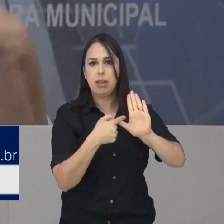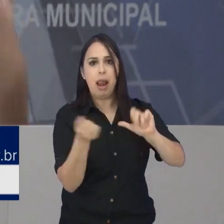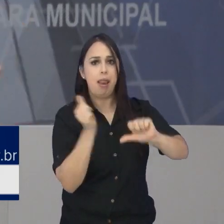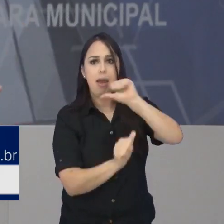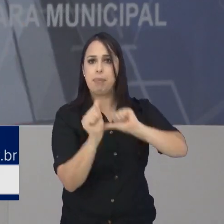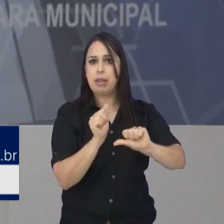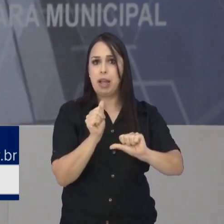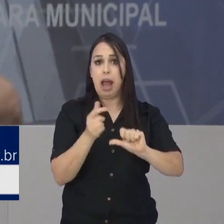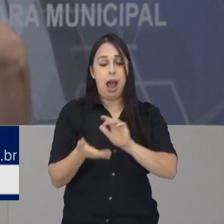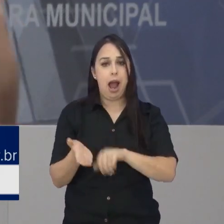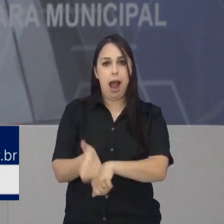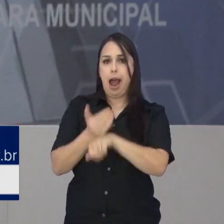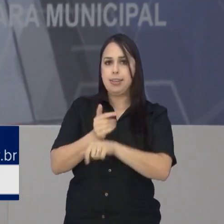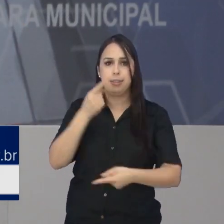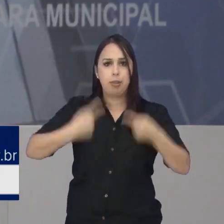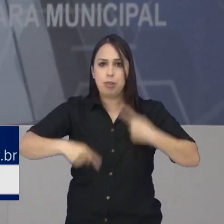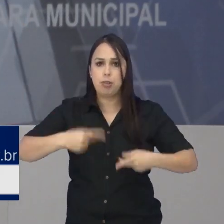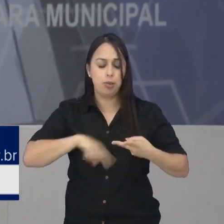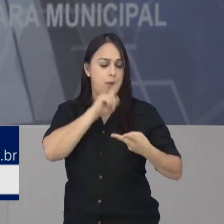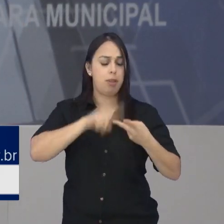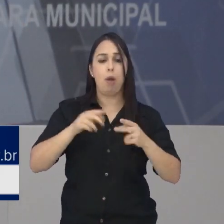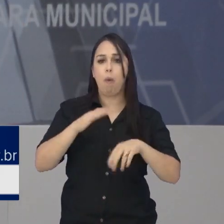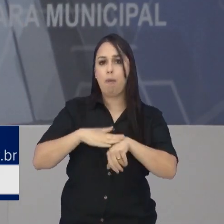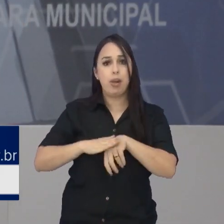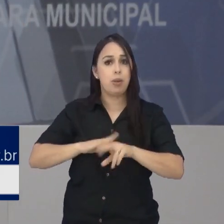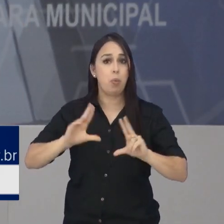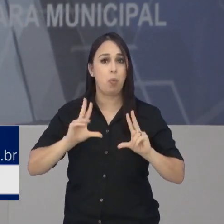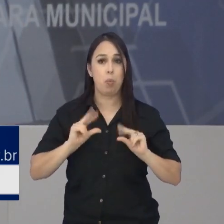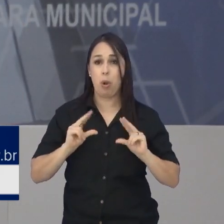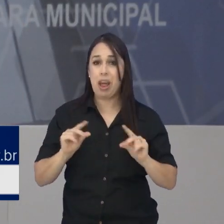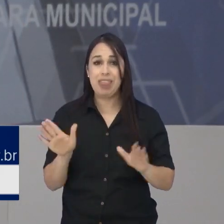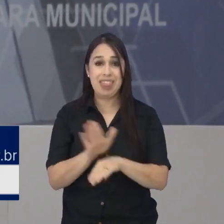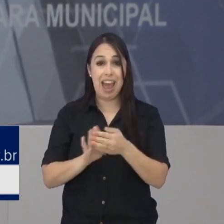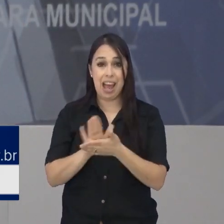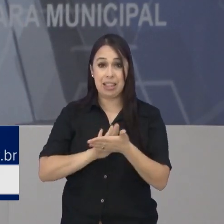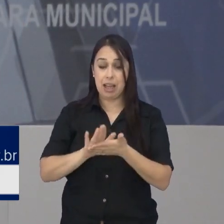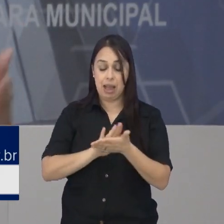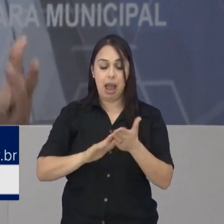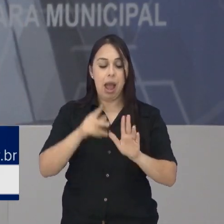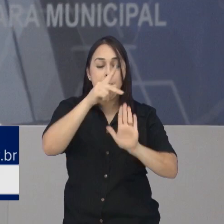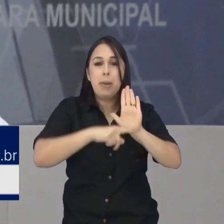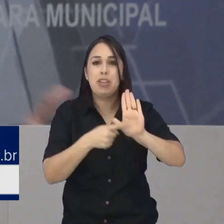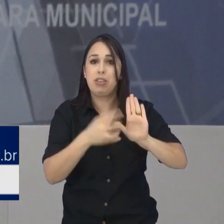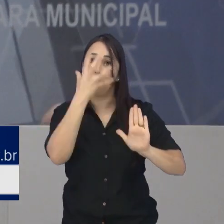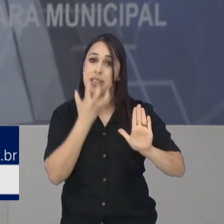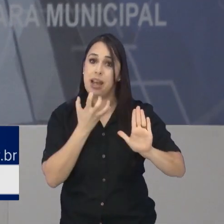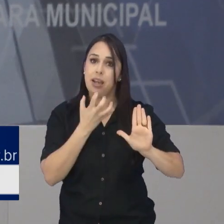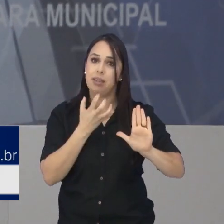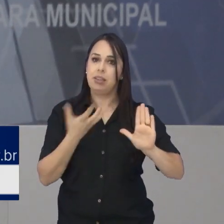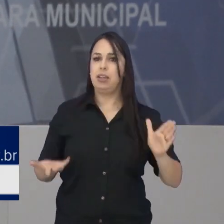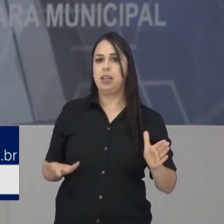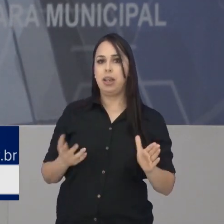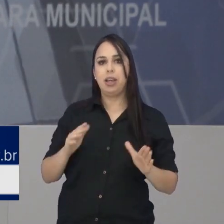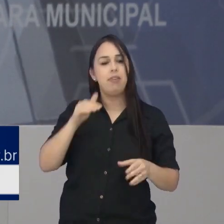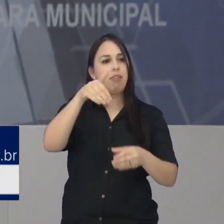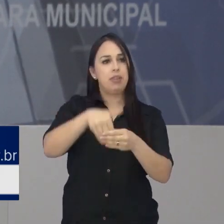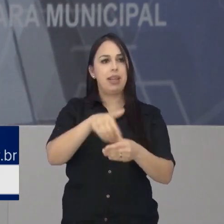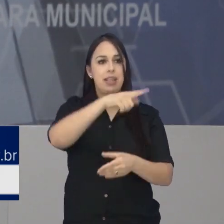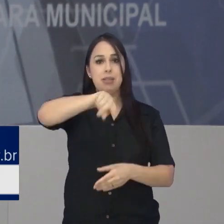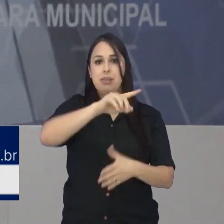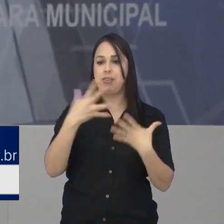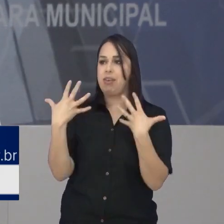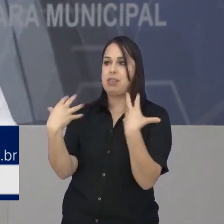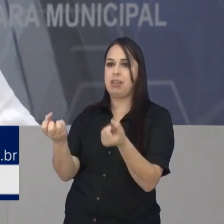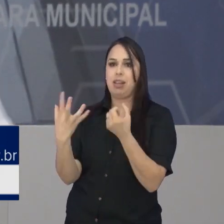o debate, sem a discussão necessária, um projeto sério desse, e vai ser votado no amém.